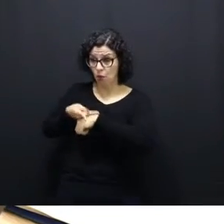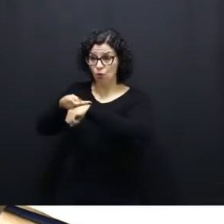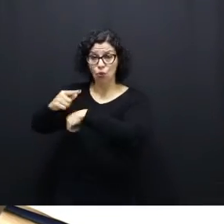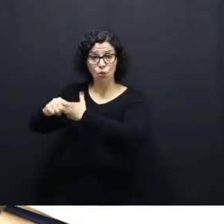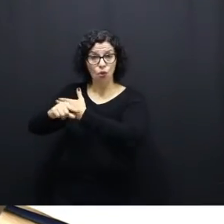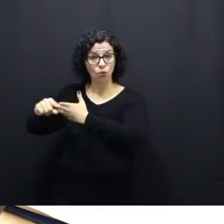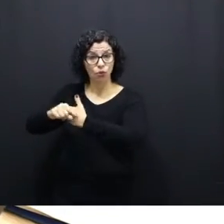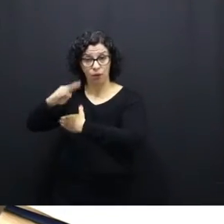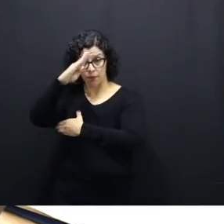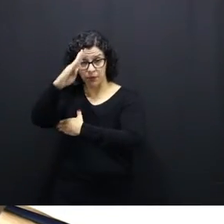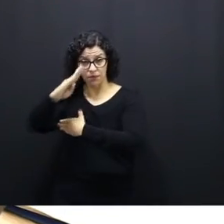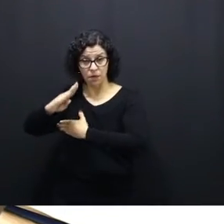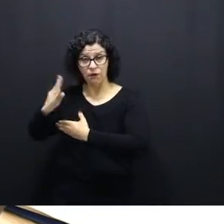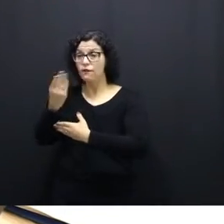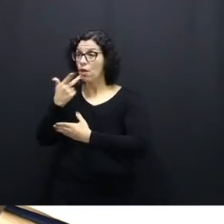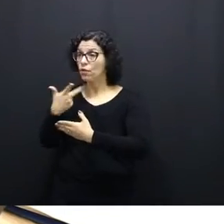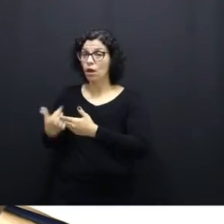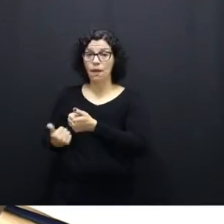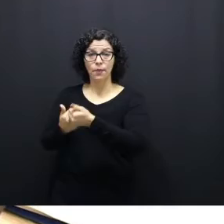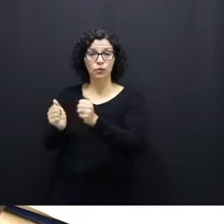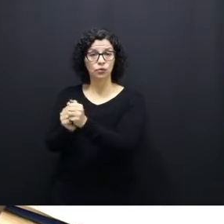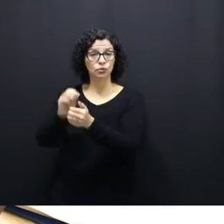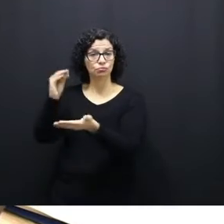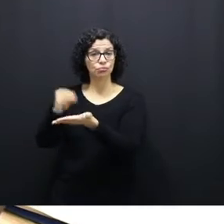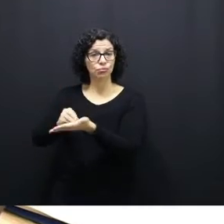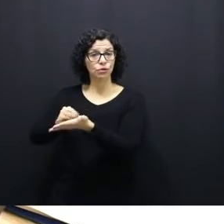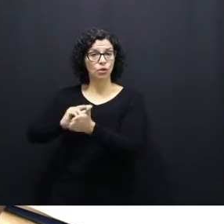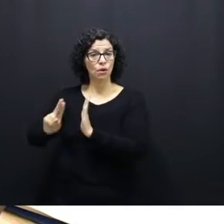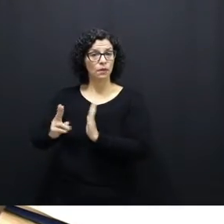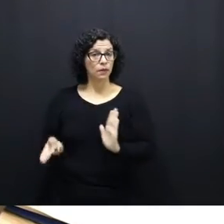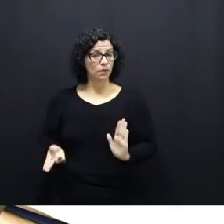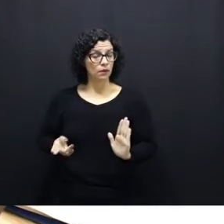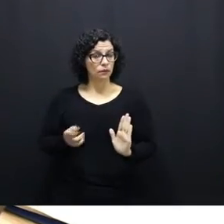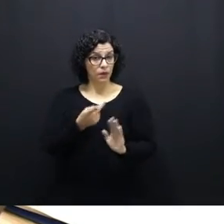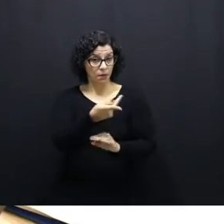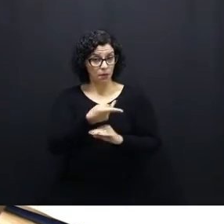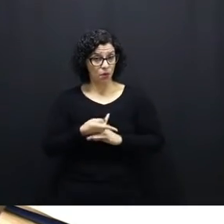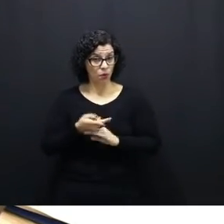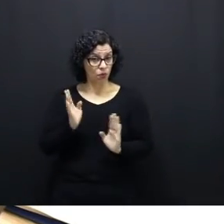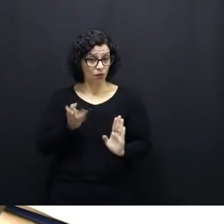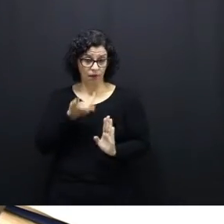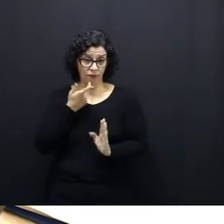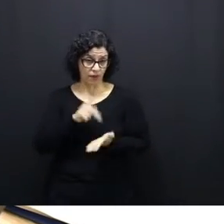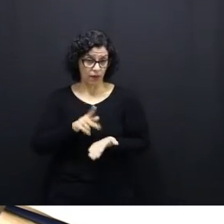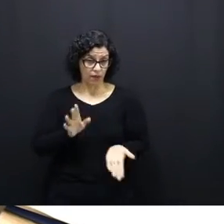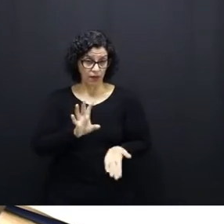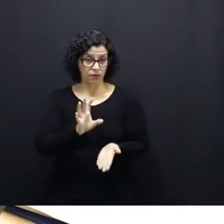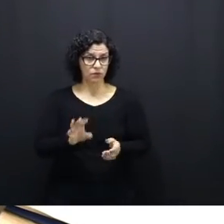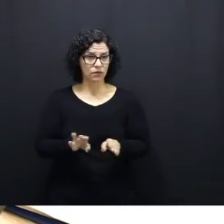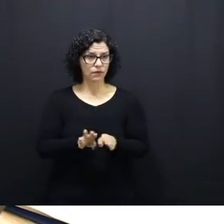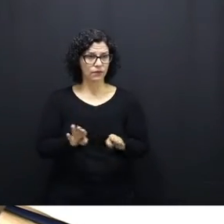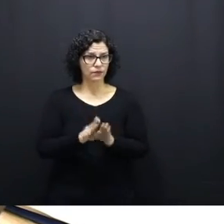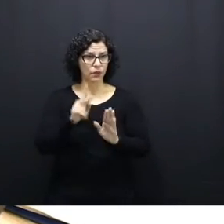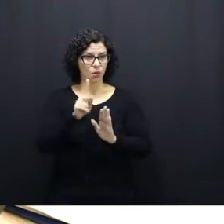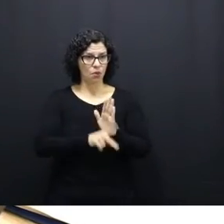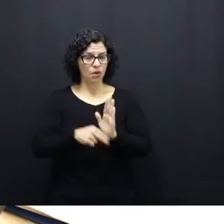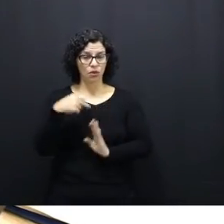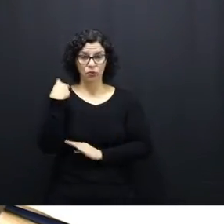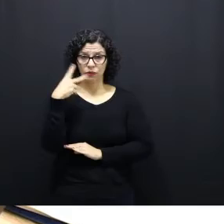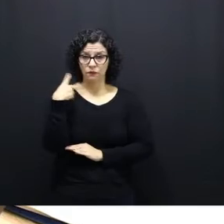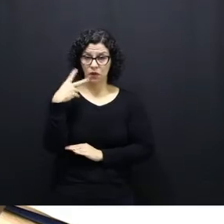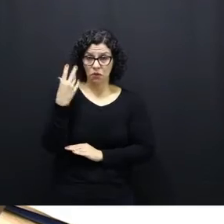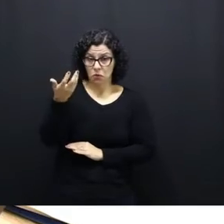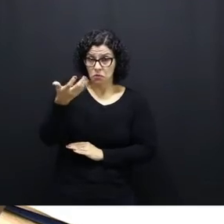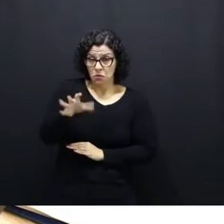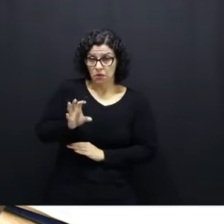solicitar para fazer parte do projeto não é verdade acredito que tem um Chegou a um projeto que o vereador não